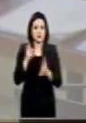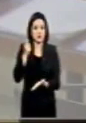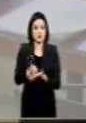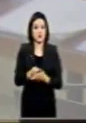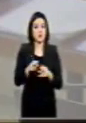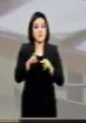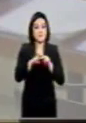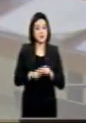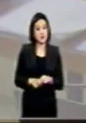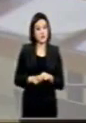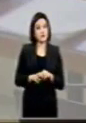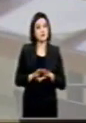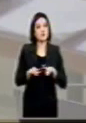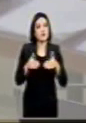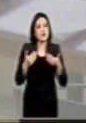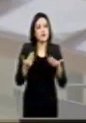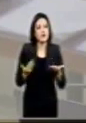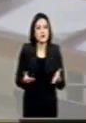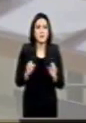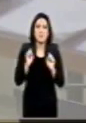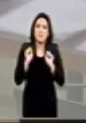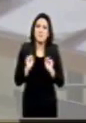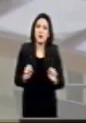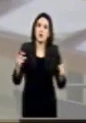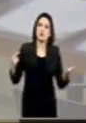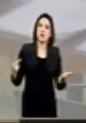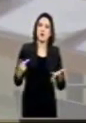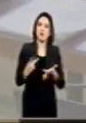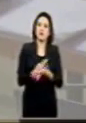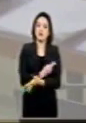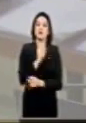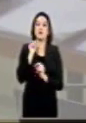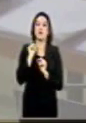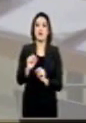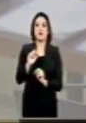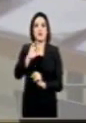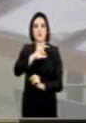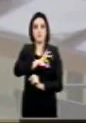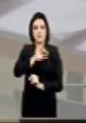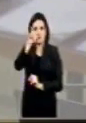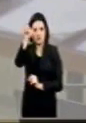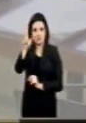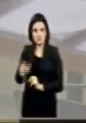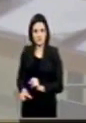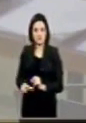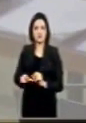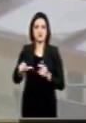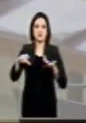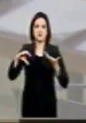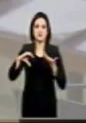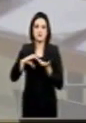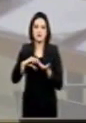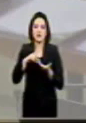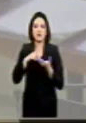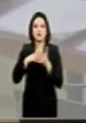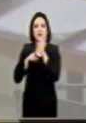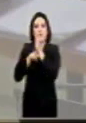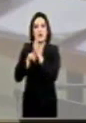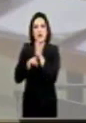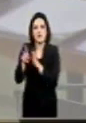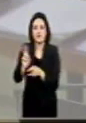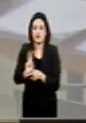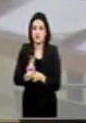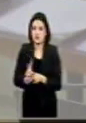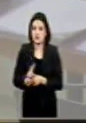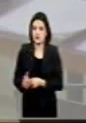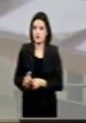em tese, agentes públicos legislativos sejam submetidos à investigação supervisionada